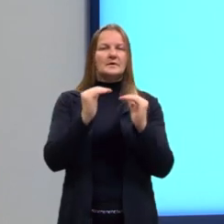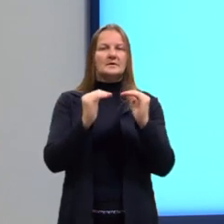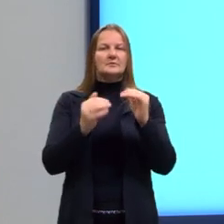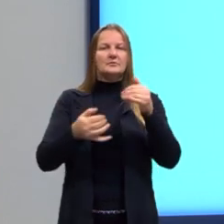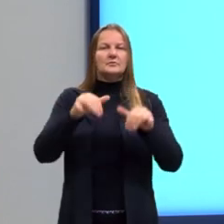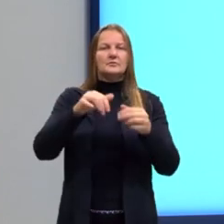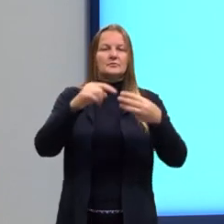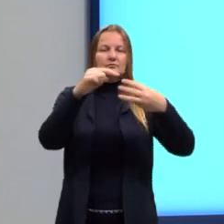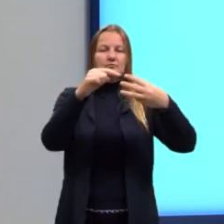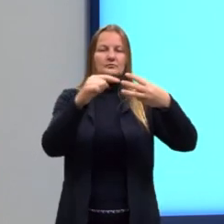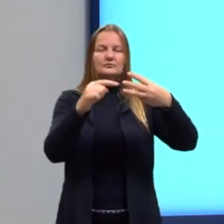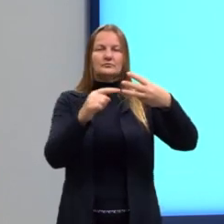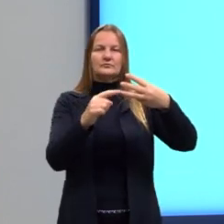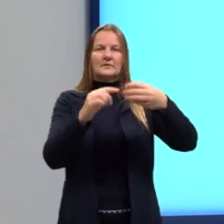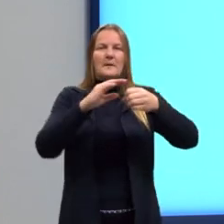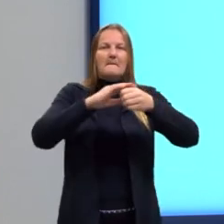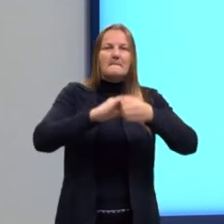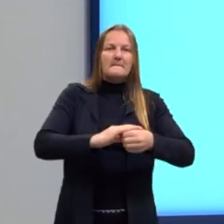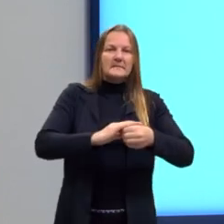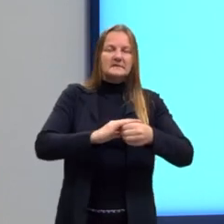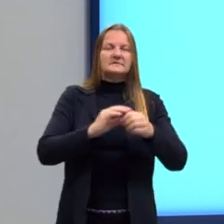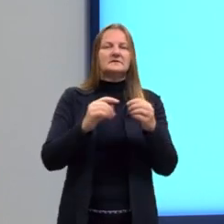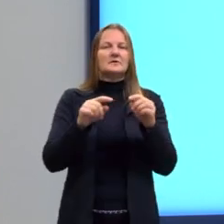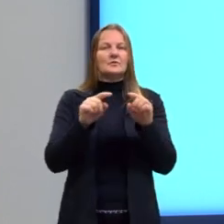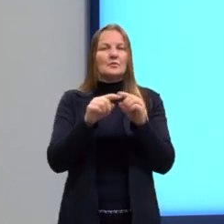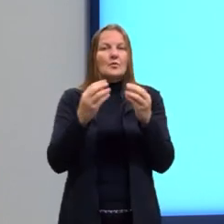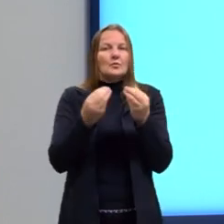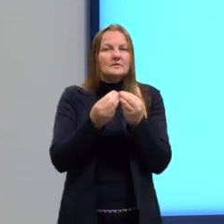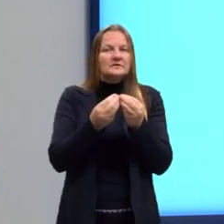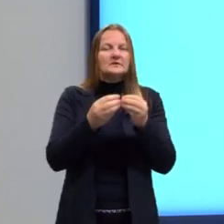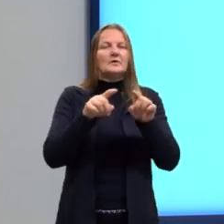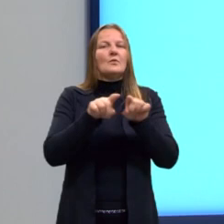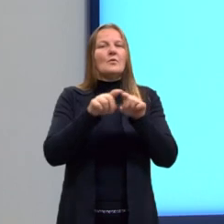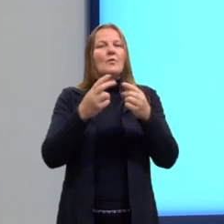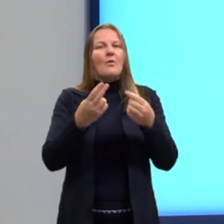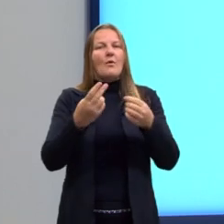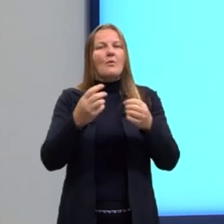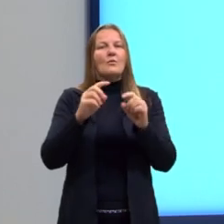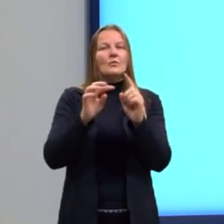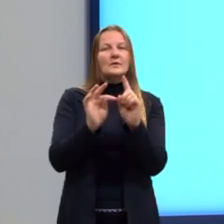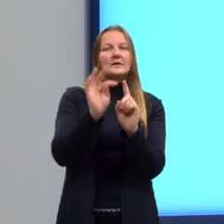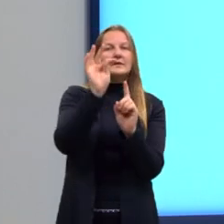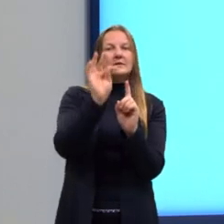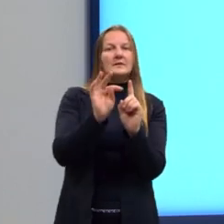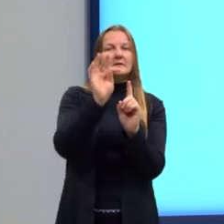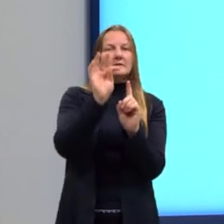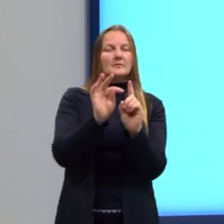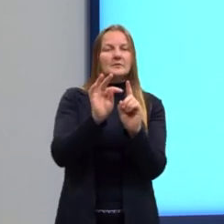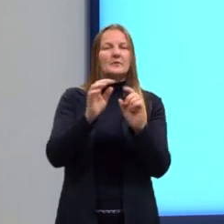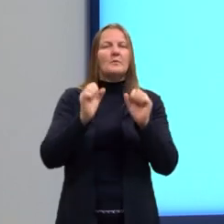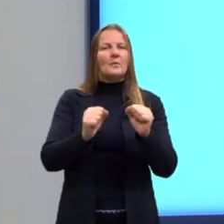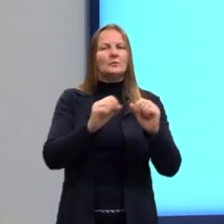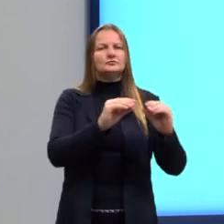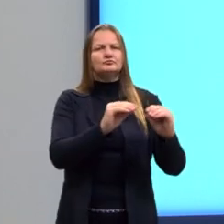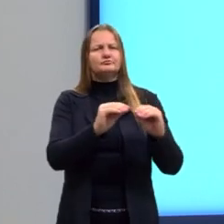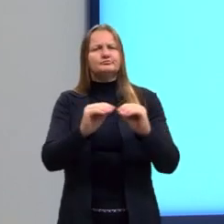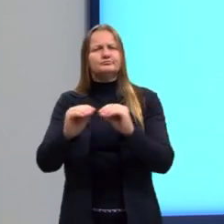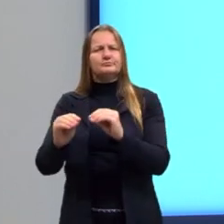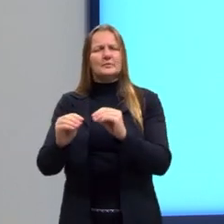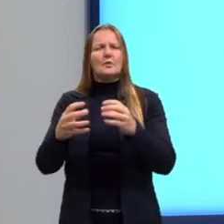que eu citei fossem alterados quando isso ocorre o processo sempre busca uma nova